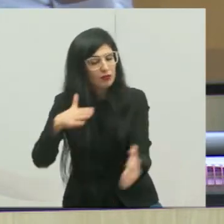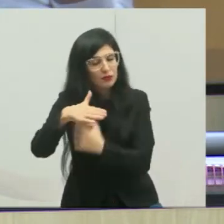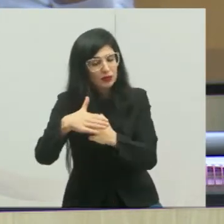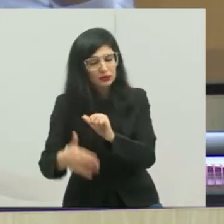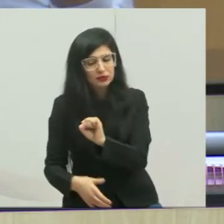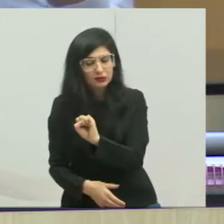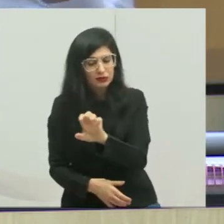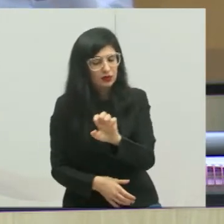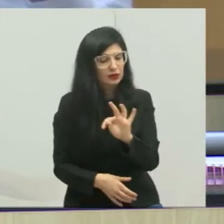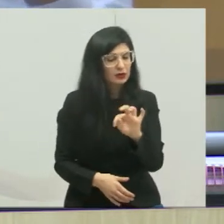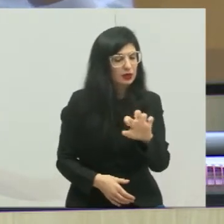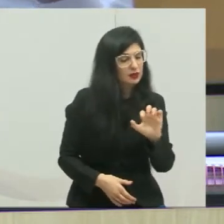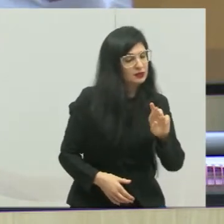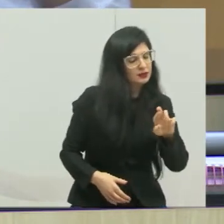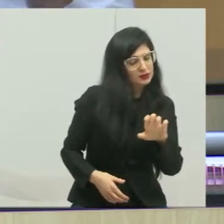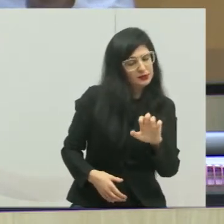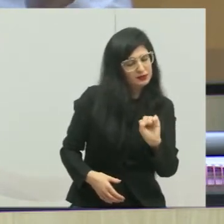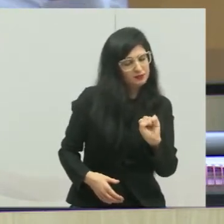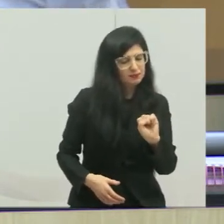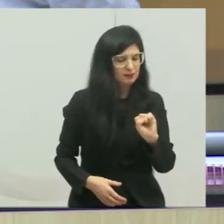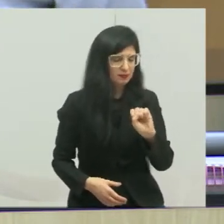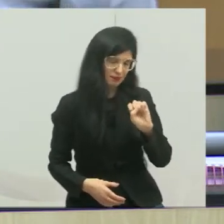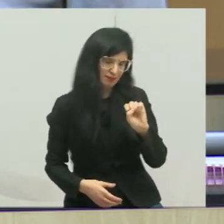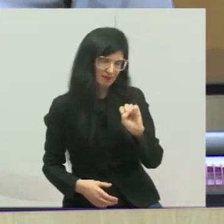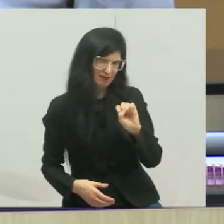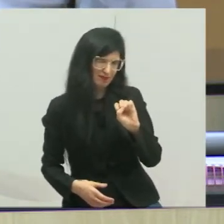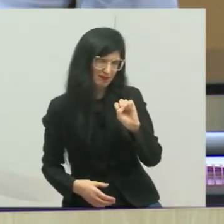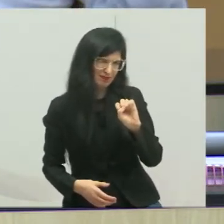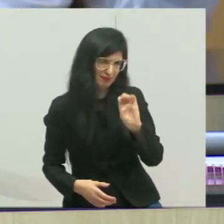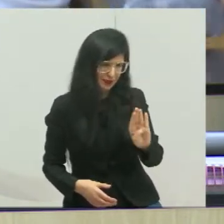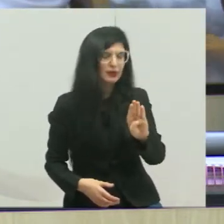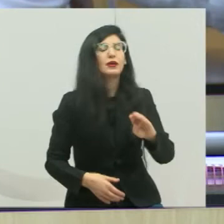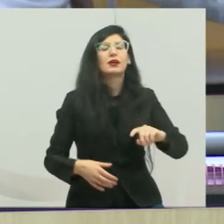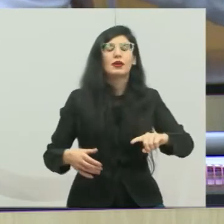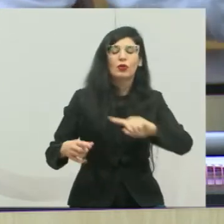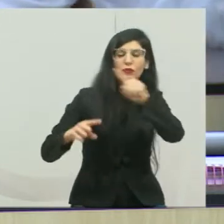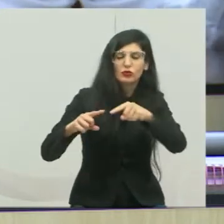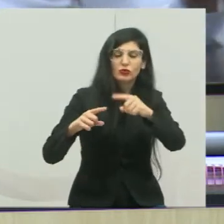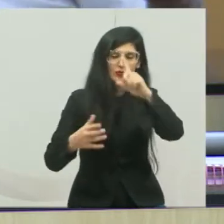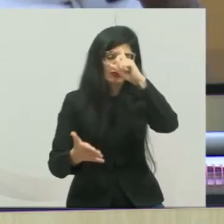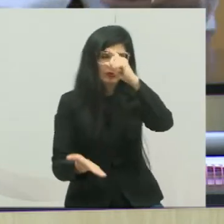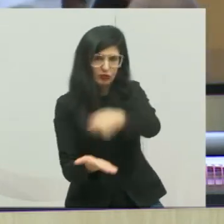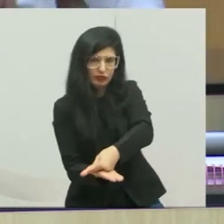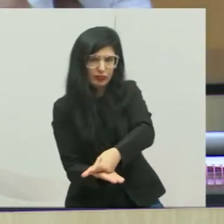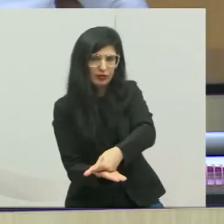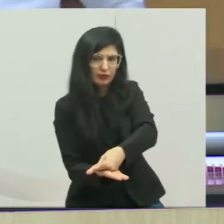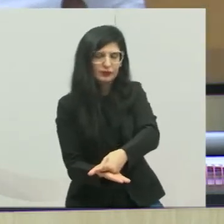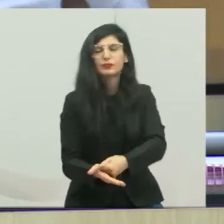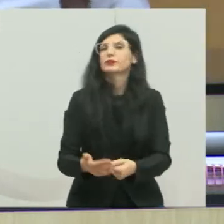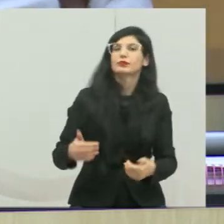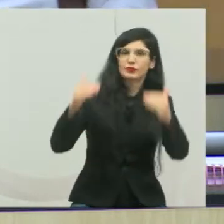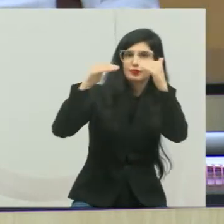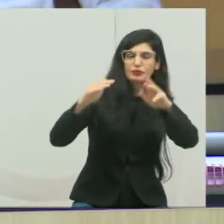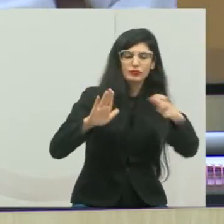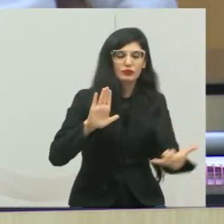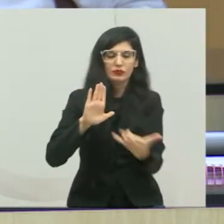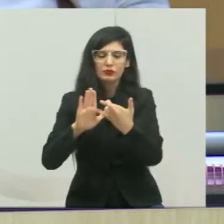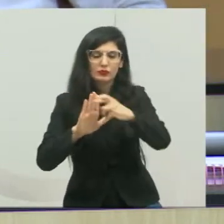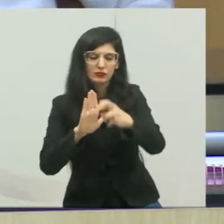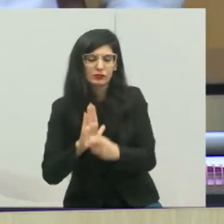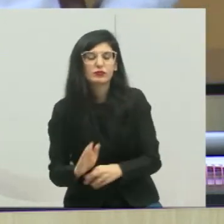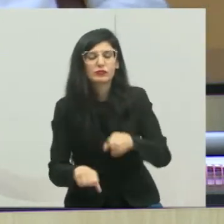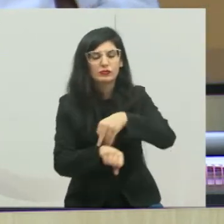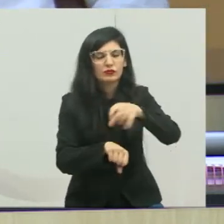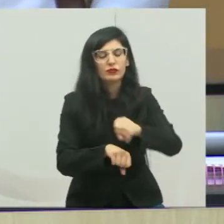ao excelentíssimo senhor presidente desta Casa, ouvido e aprovado pela Igreja Plenário, cumpridas as formalidades regimentais, seja encaminhado ao senhor prefeito municipal de